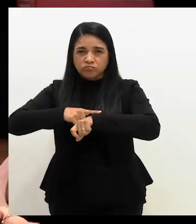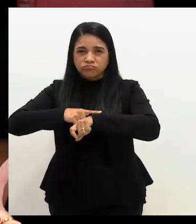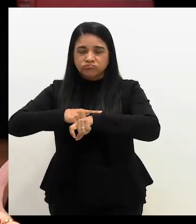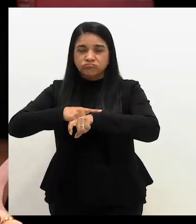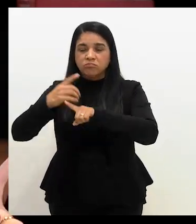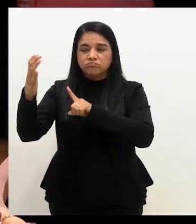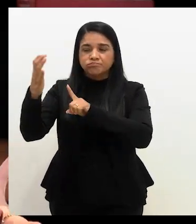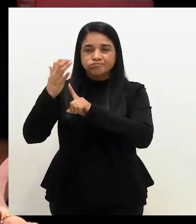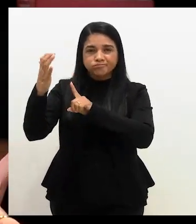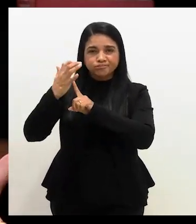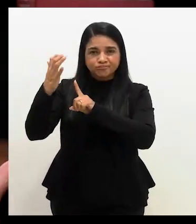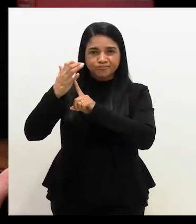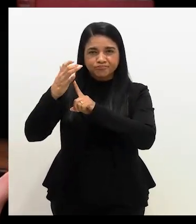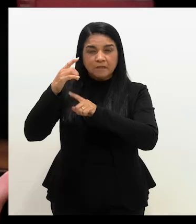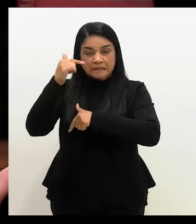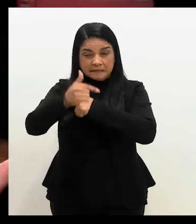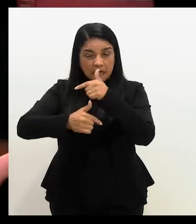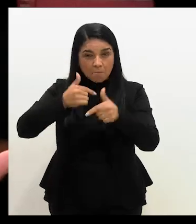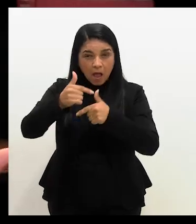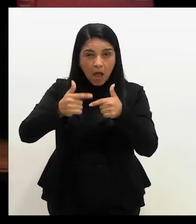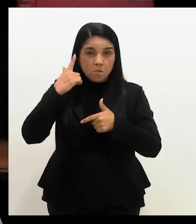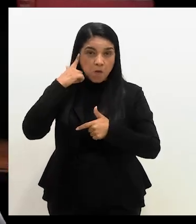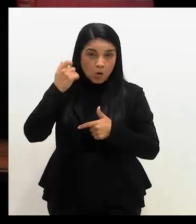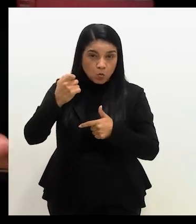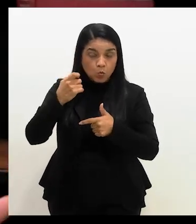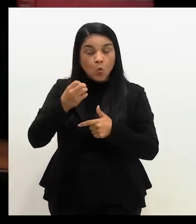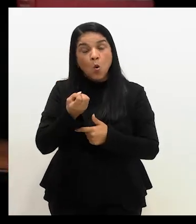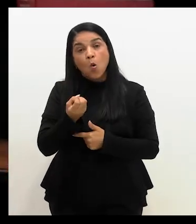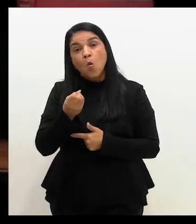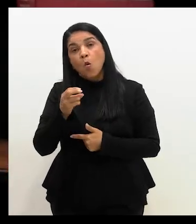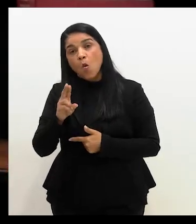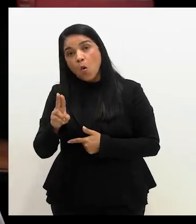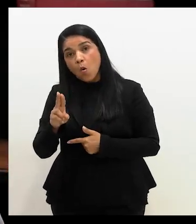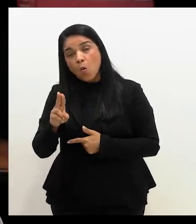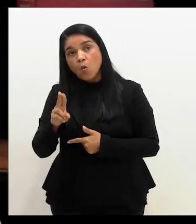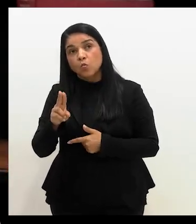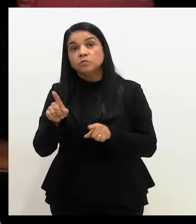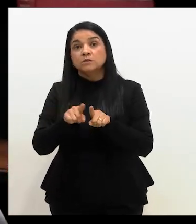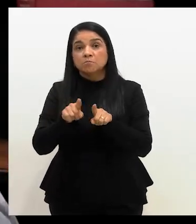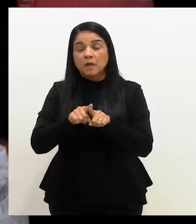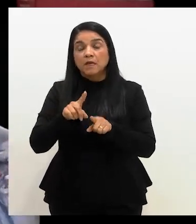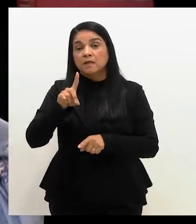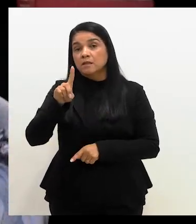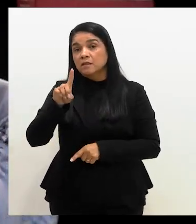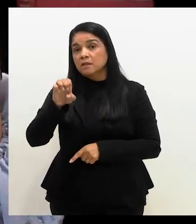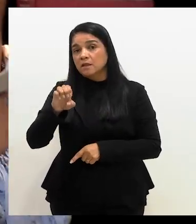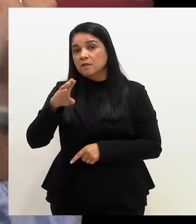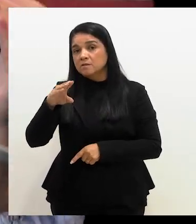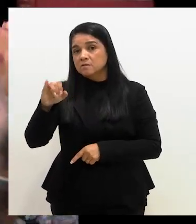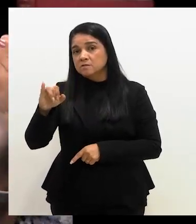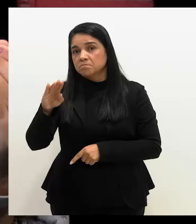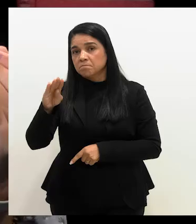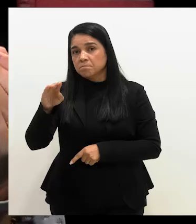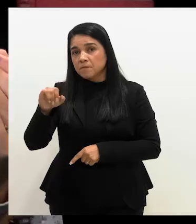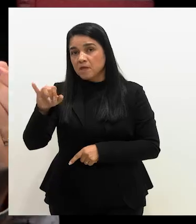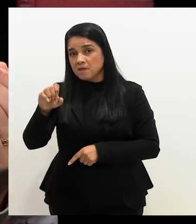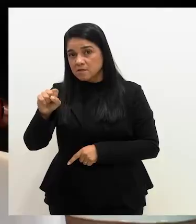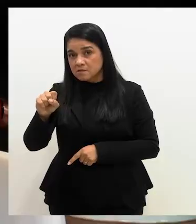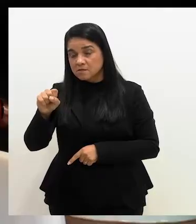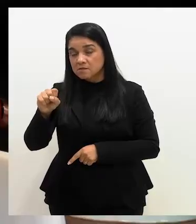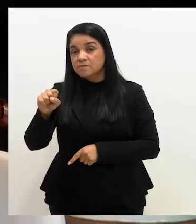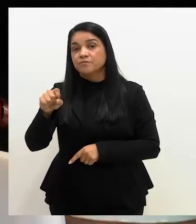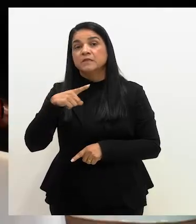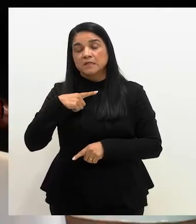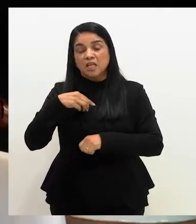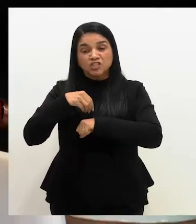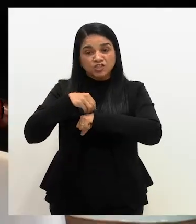exposição daquela pessoa, se fosse trabalhista, o que ele está fazendo, e dependendo do nível de decibéis em que ele está